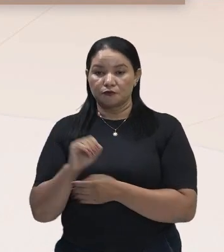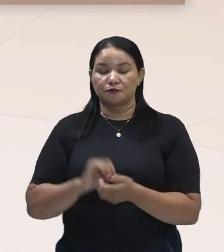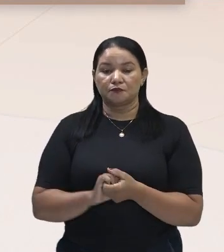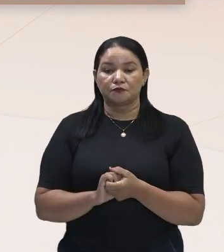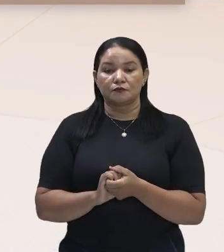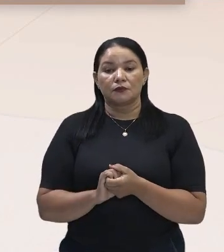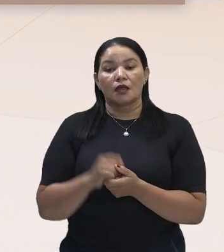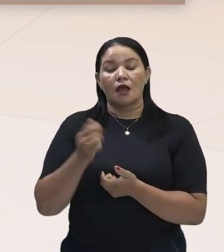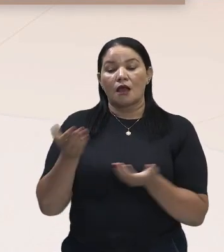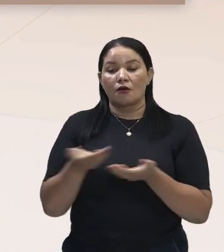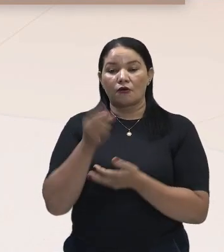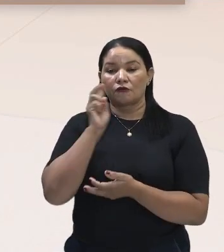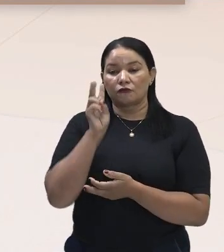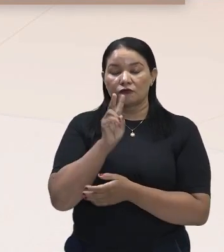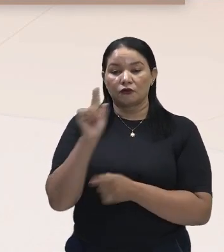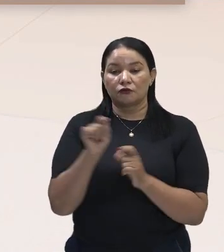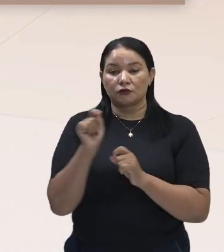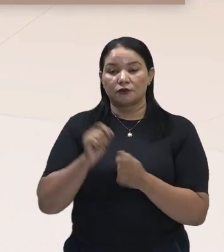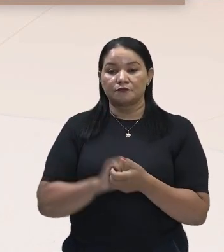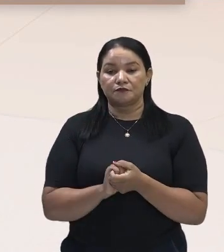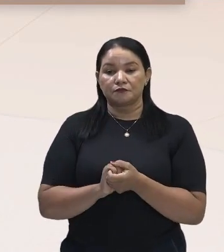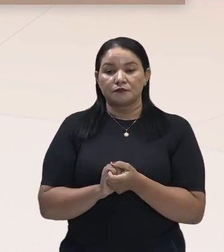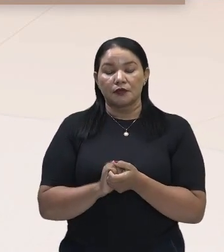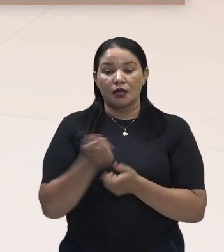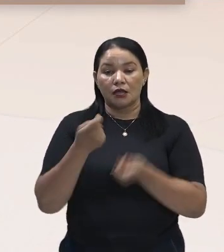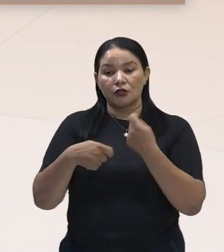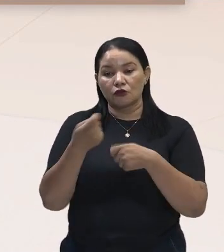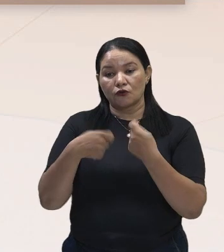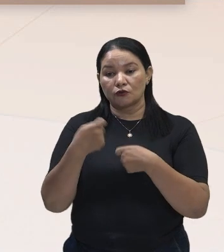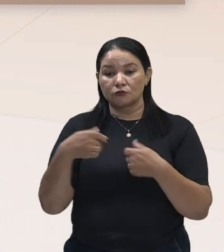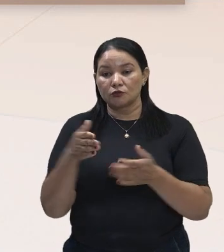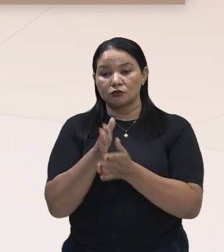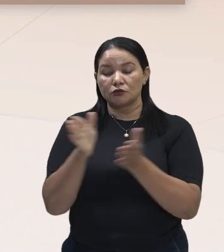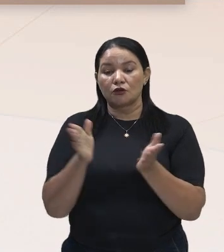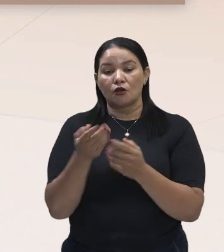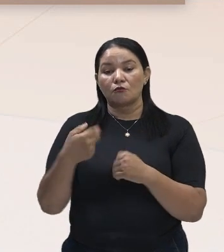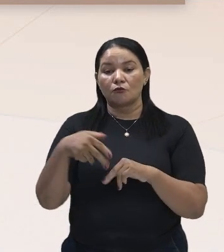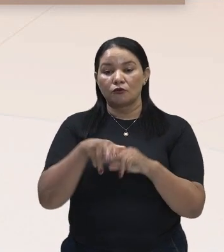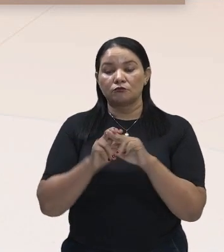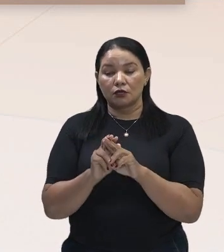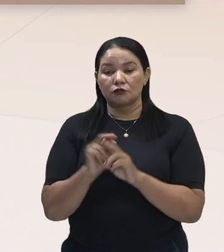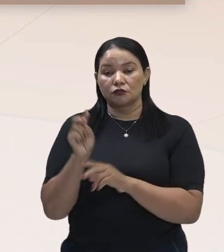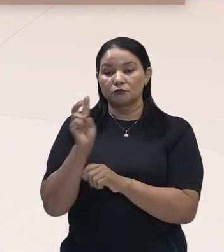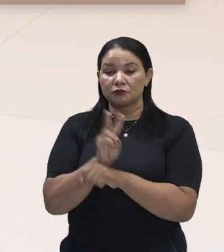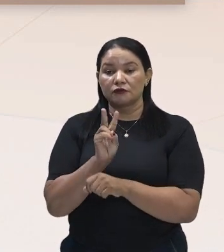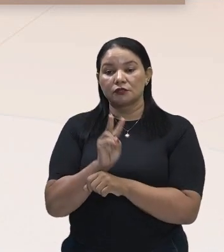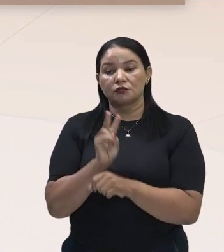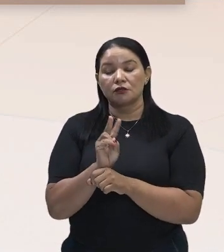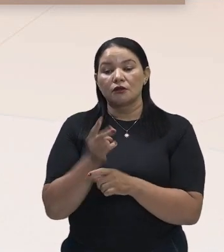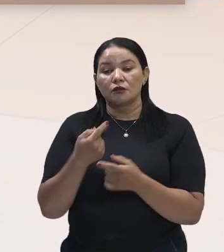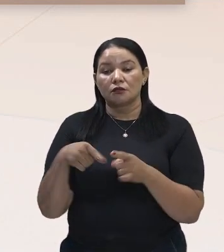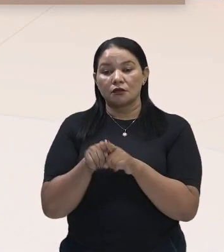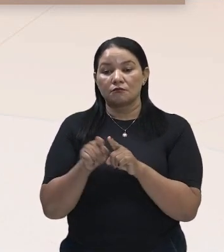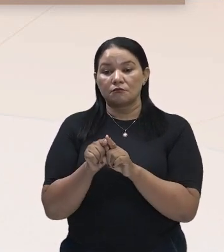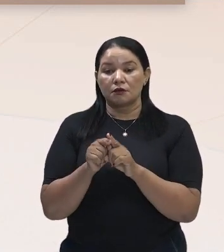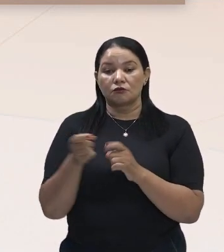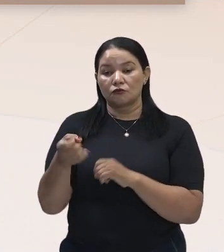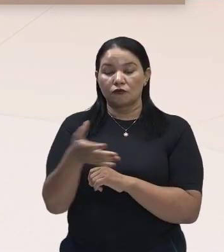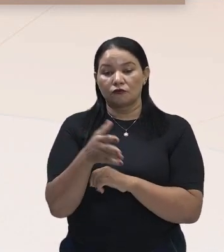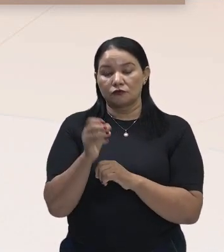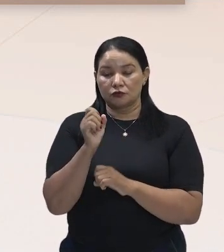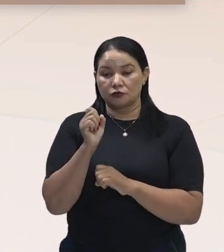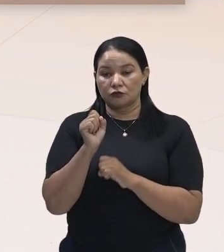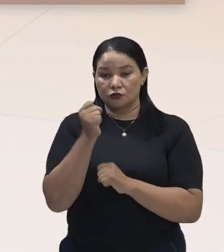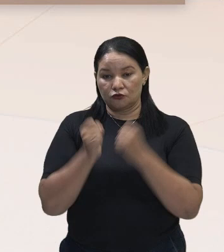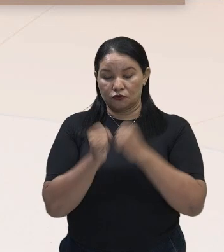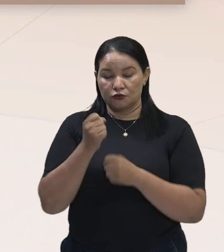vamos observar a abertura econômica através de privatizações e modernização industrial. O que seria isso?